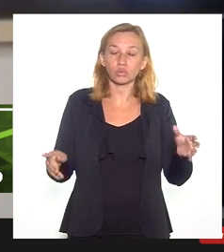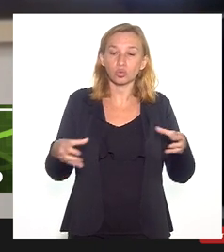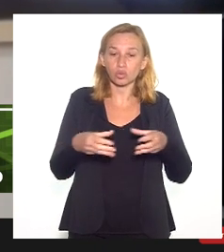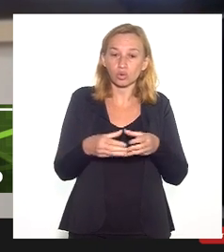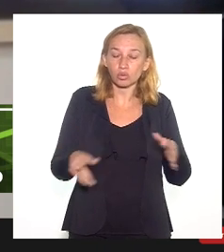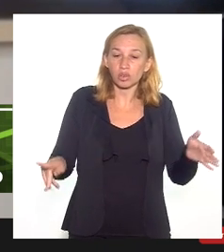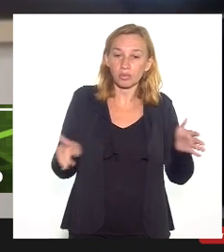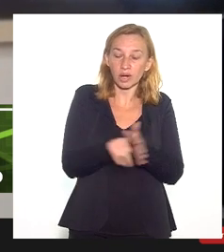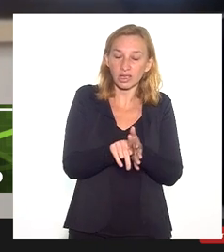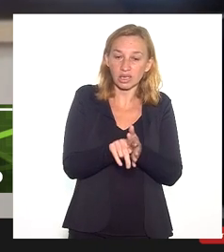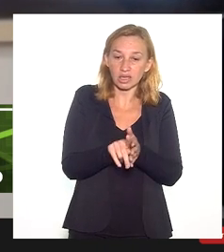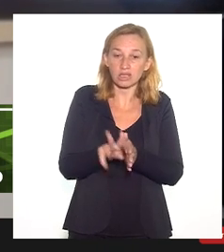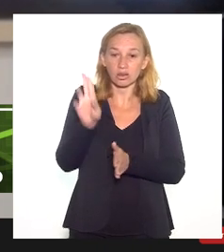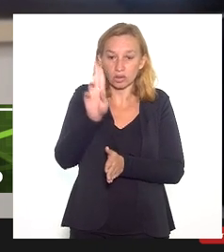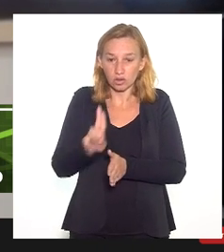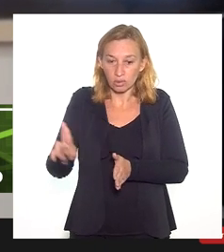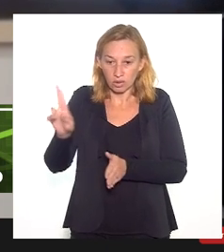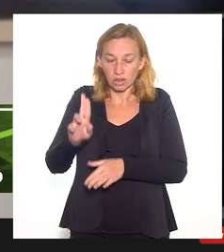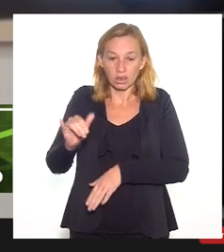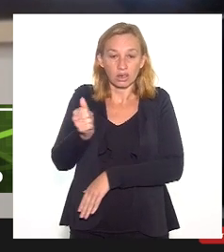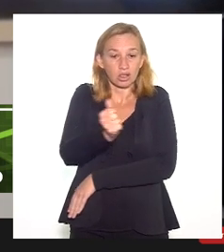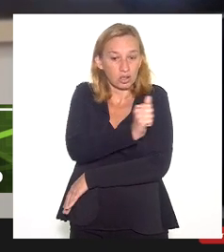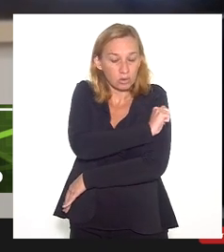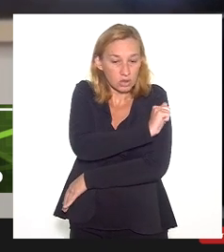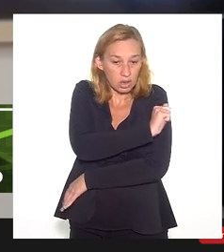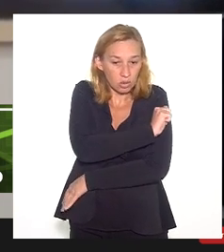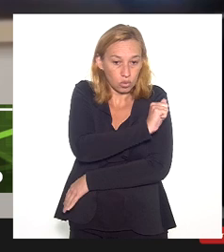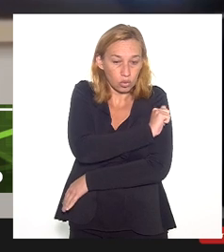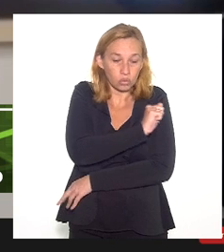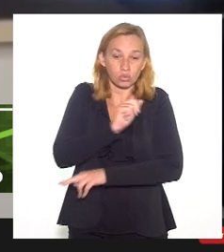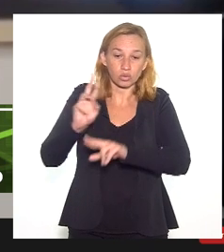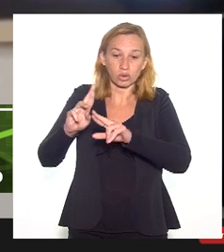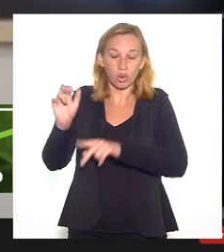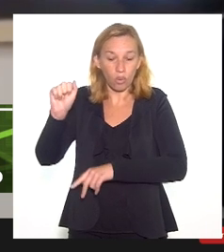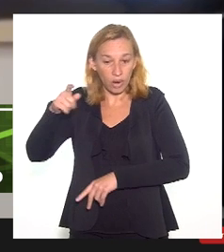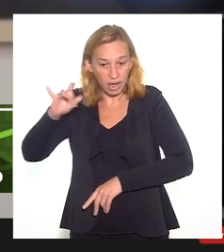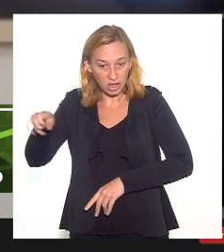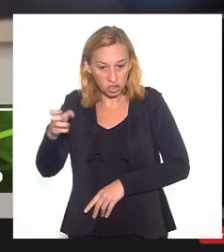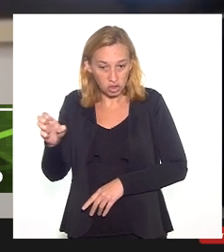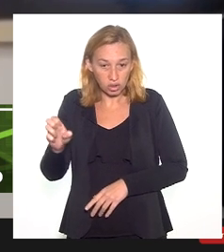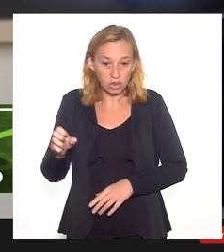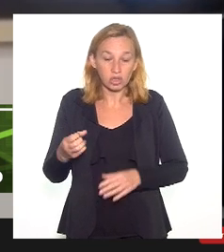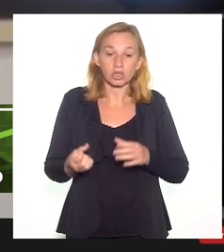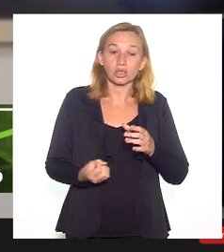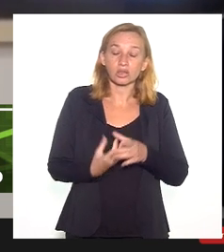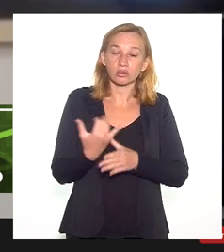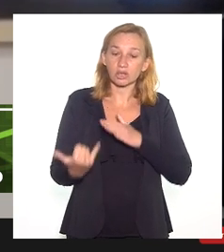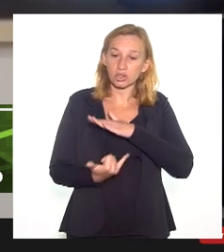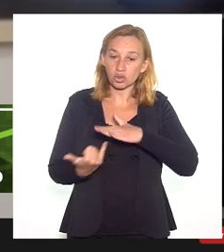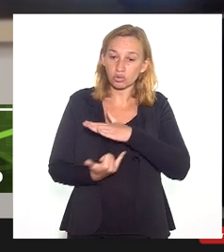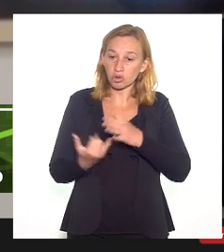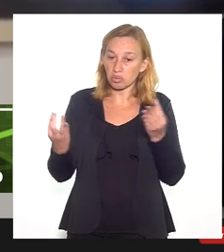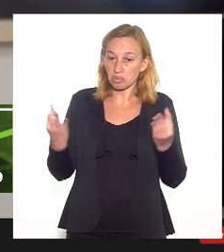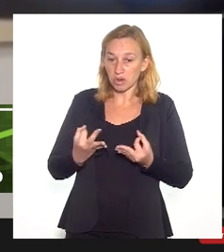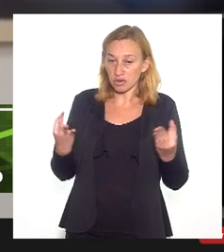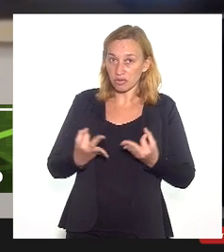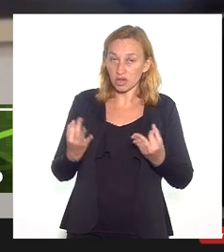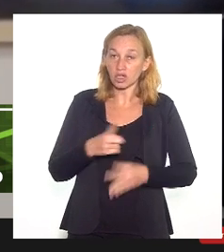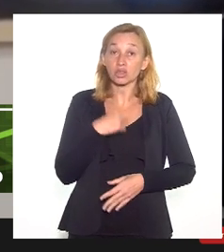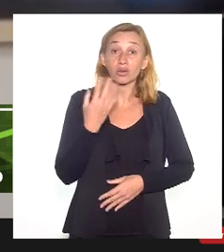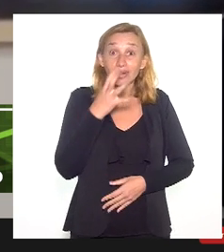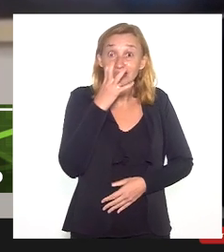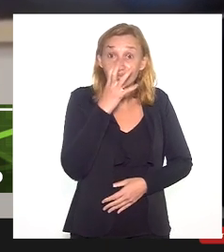funcional e os estudantes da UERJ, que a transformam nessa instituição notável que todos nós